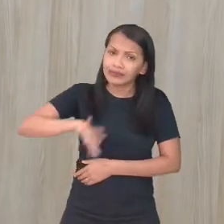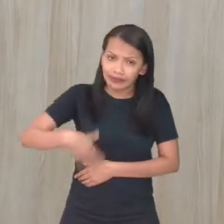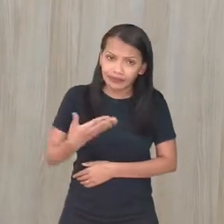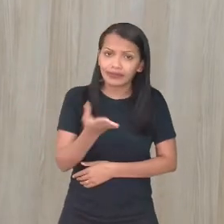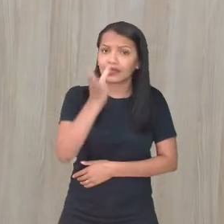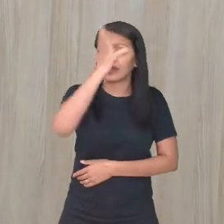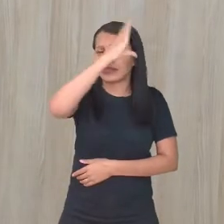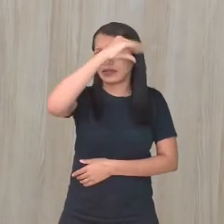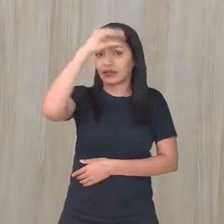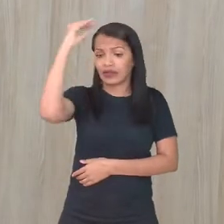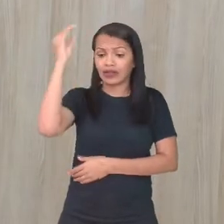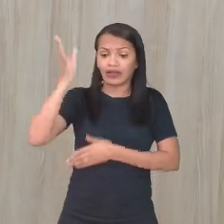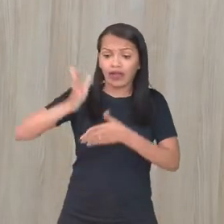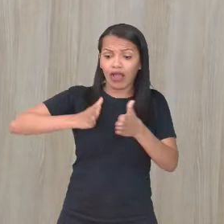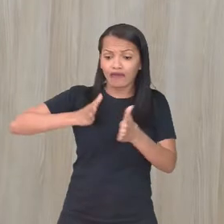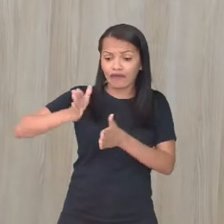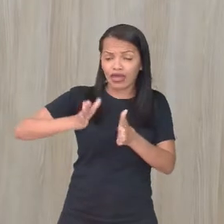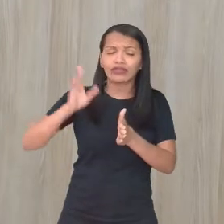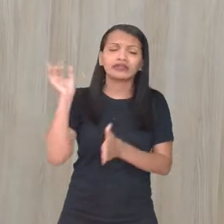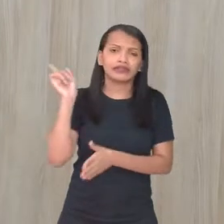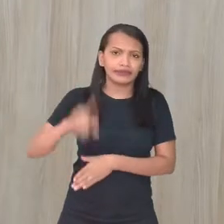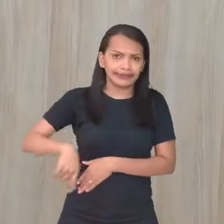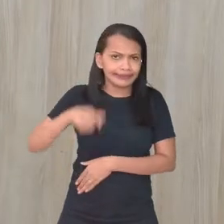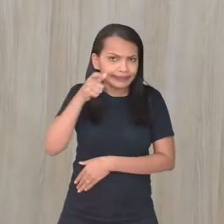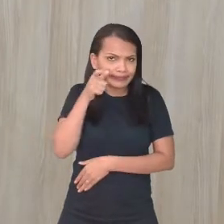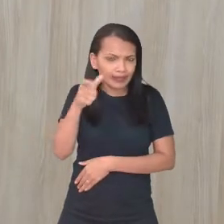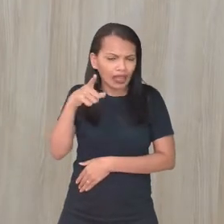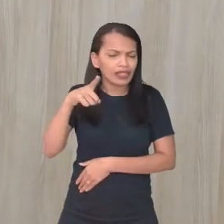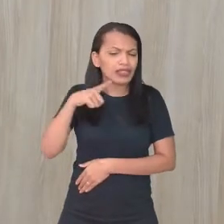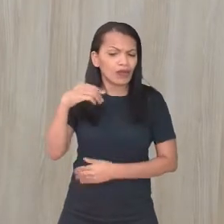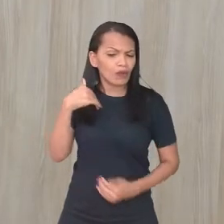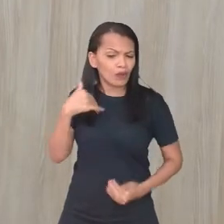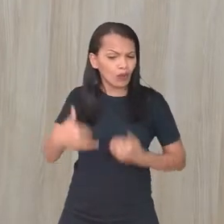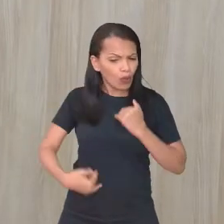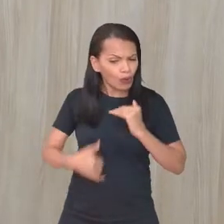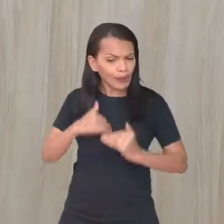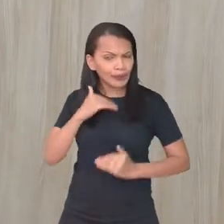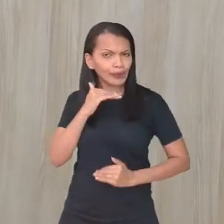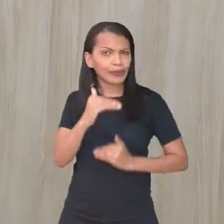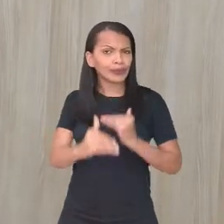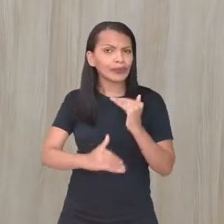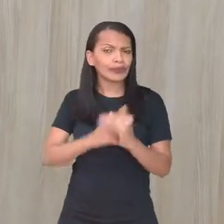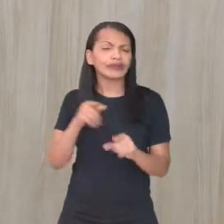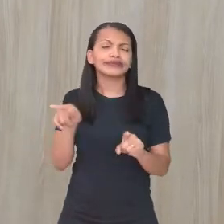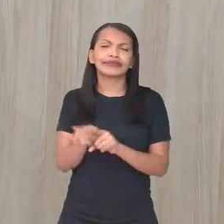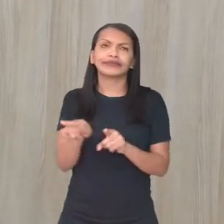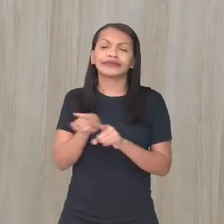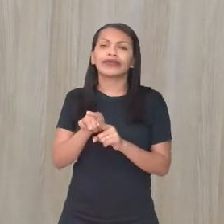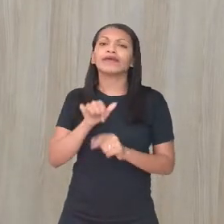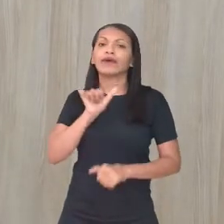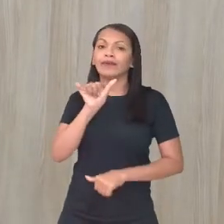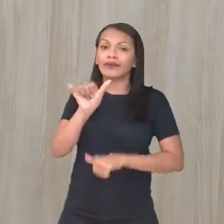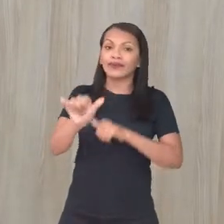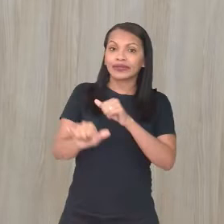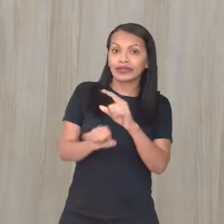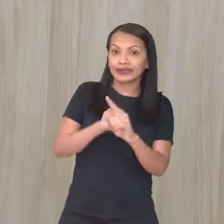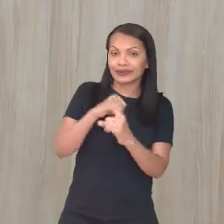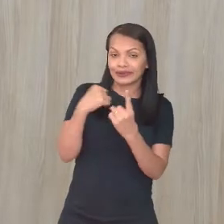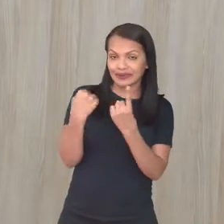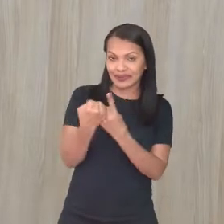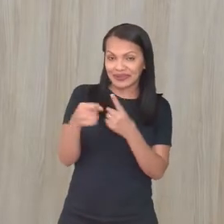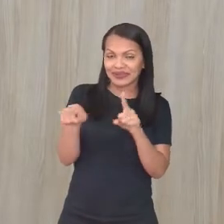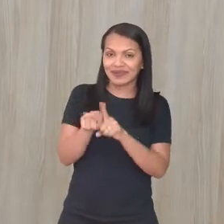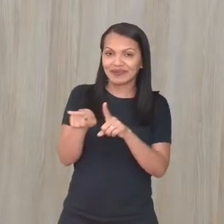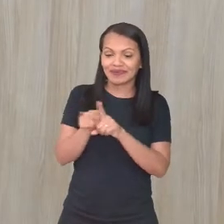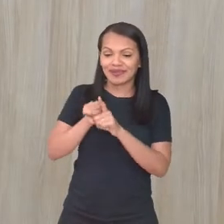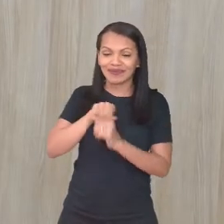adolescência, que é essa fase assim, tão interessante, em que tem toda uma mudança, não apenas uma mudança social, mas também uma mudança hormonal,